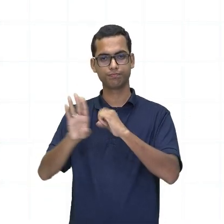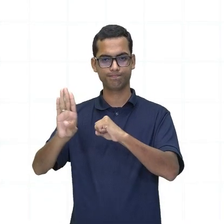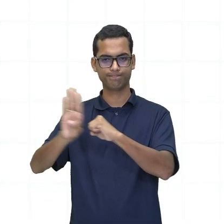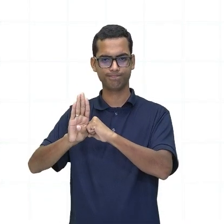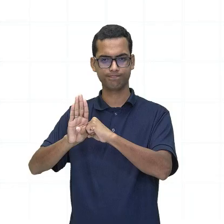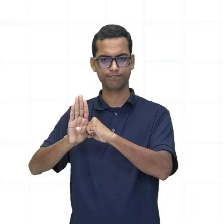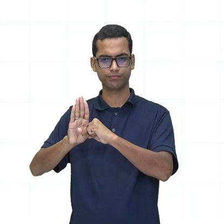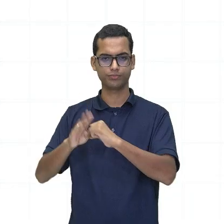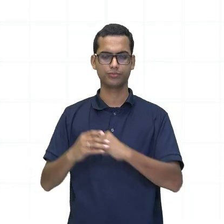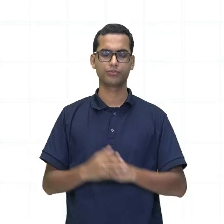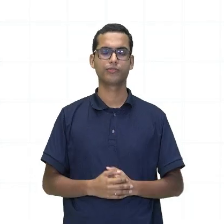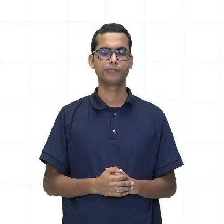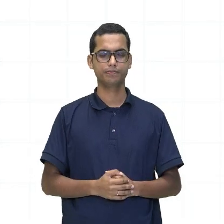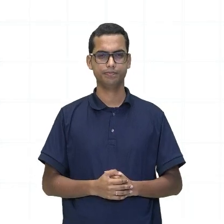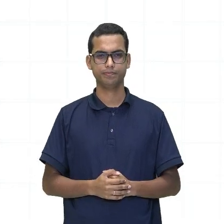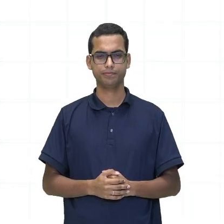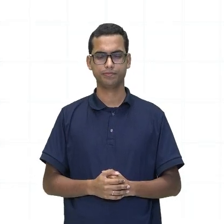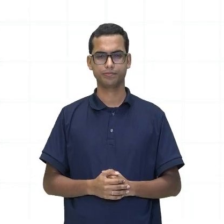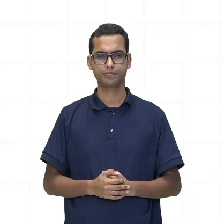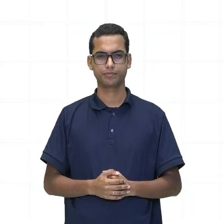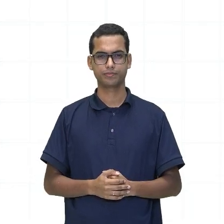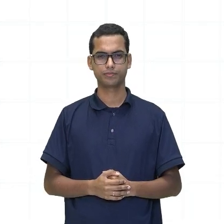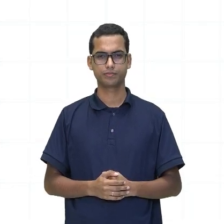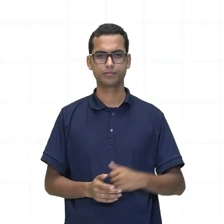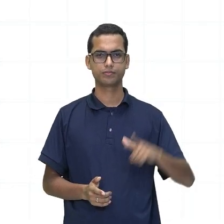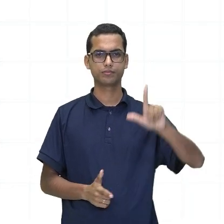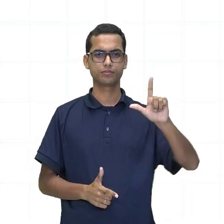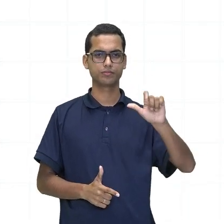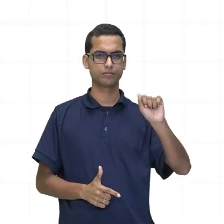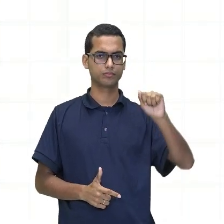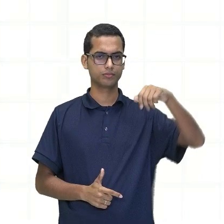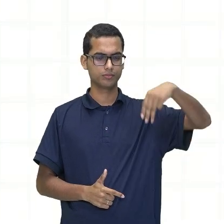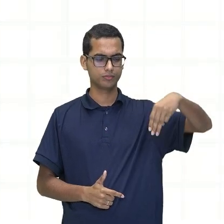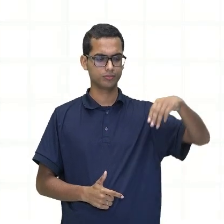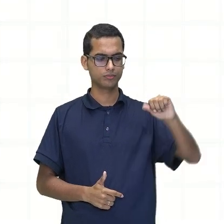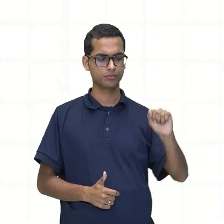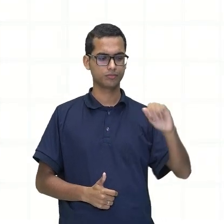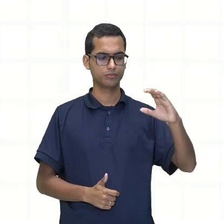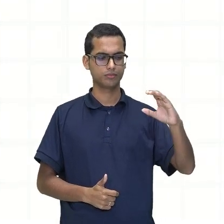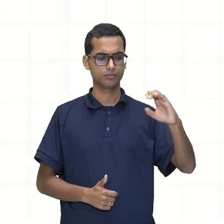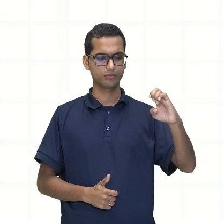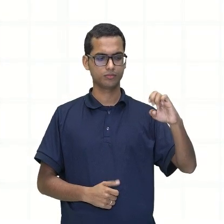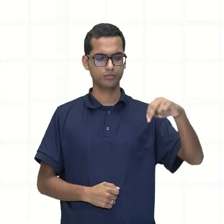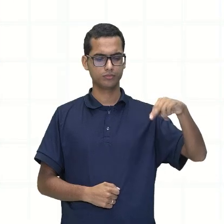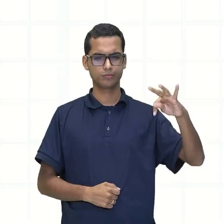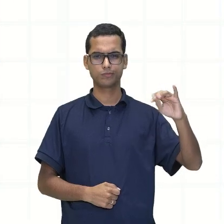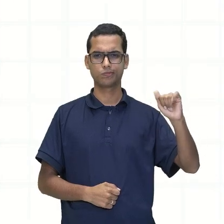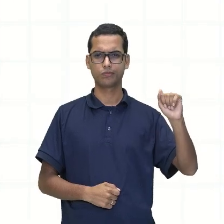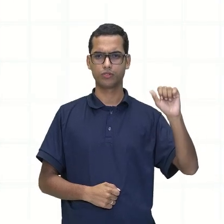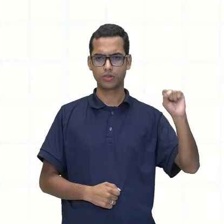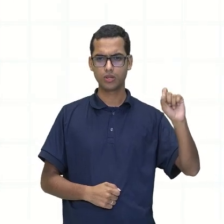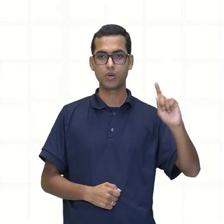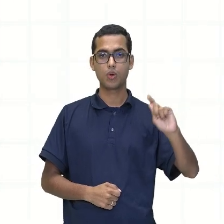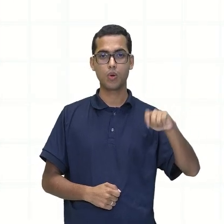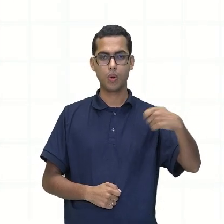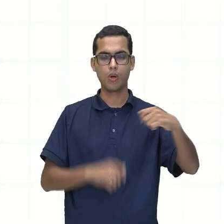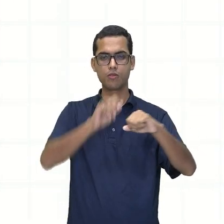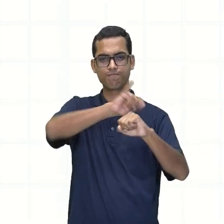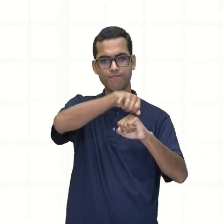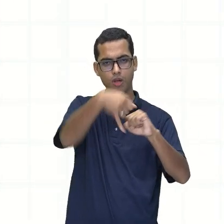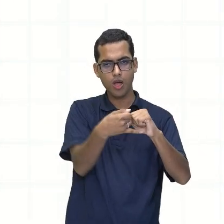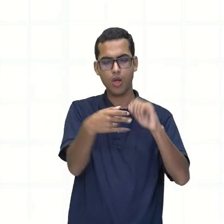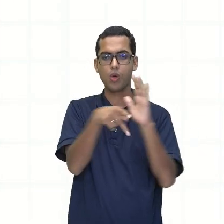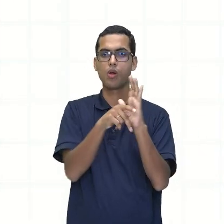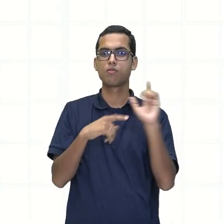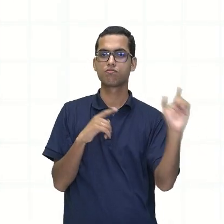Substantivo. Vejam que aqui também, ó, lamacentas, né? Lamacentas está o quê? No